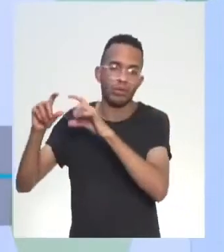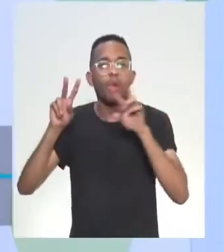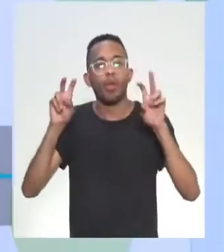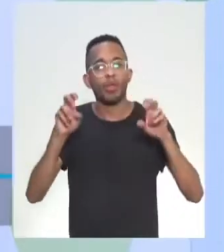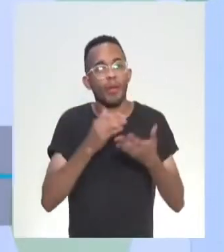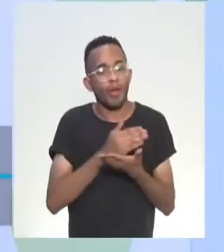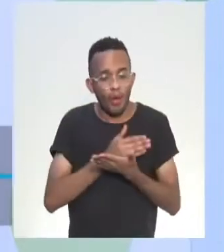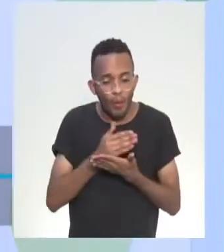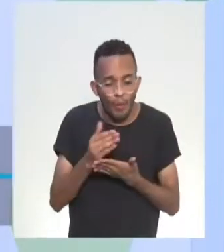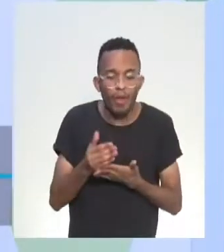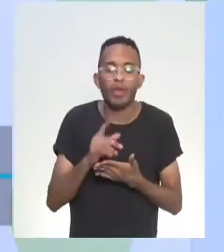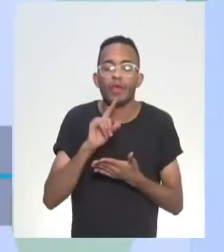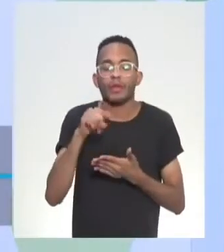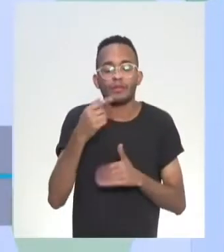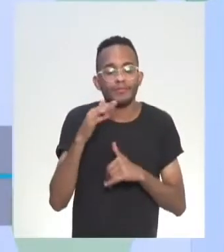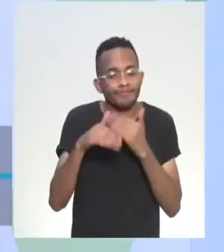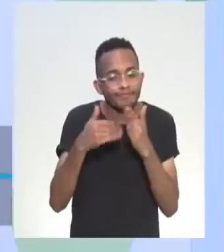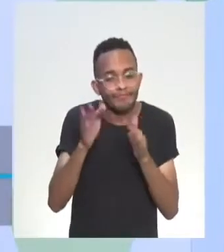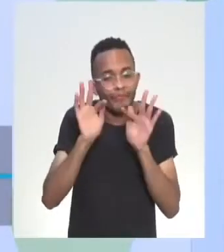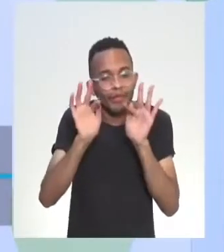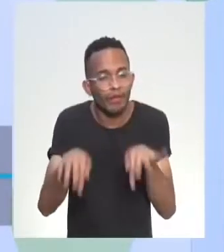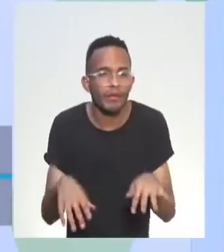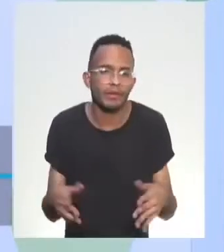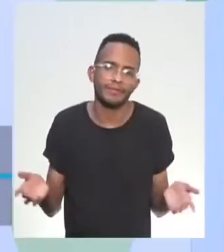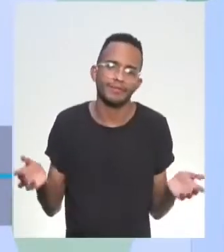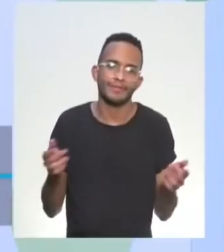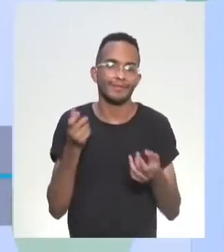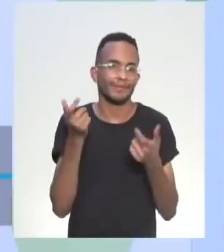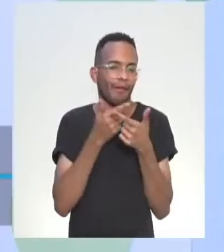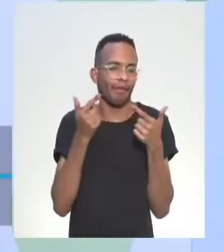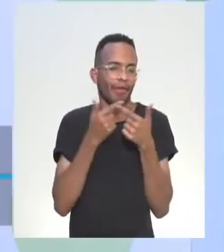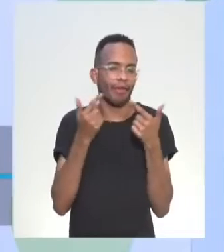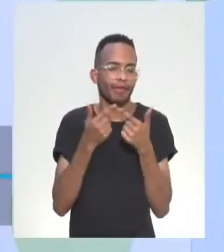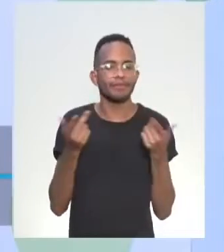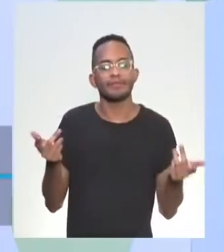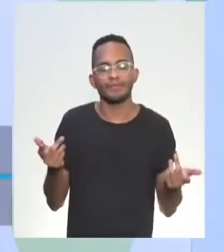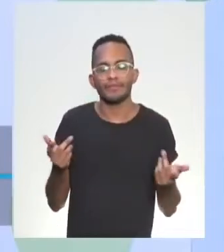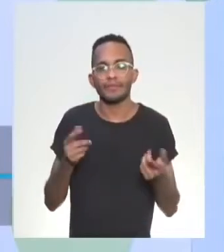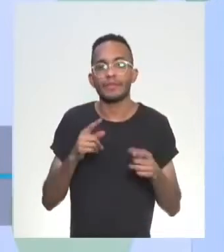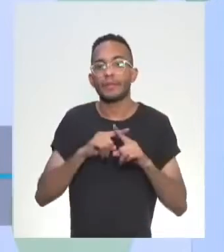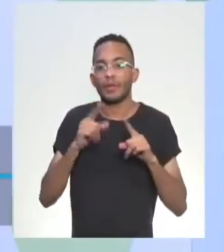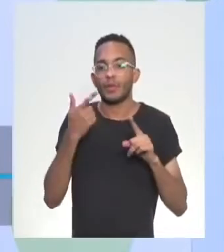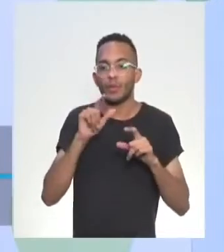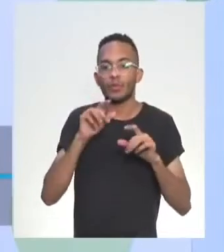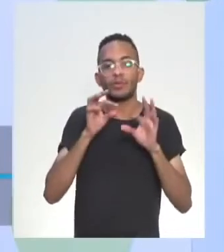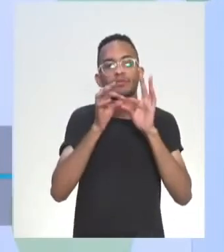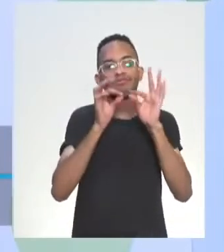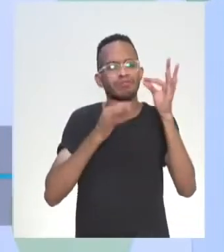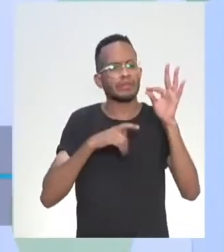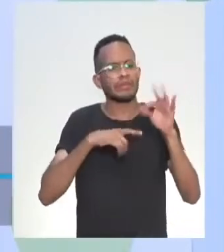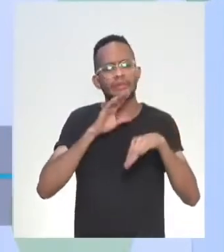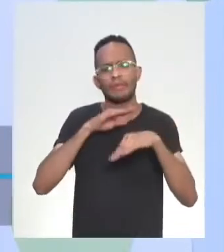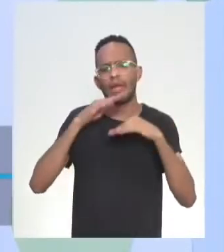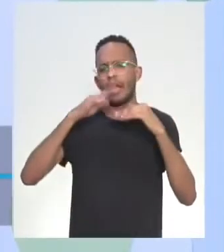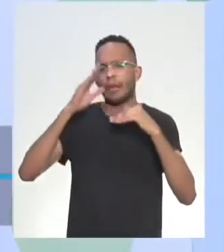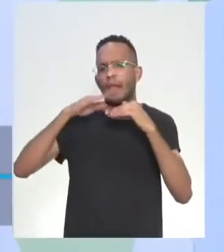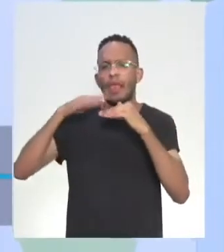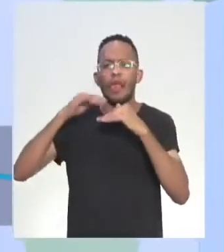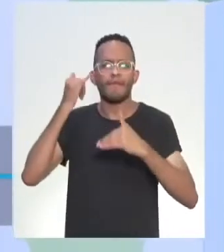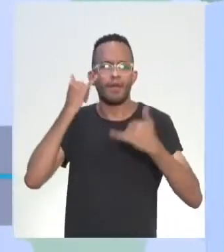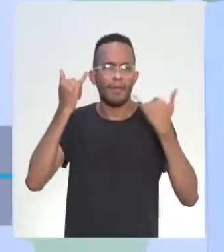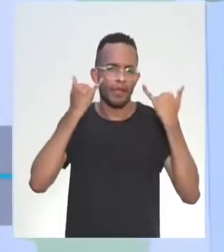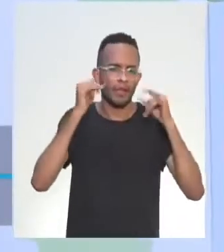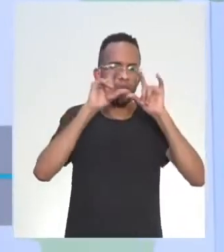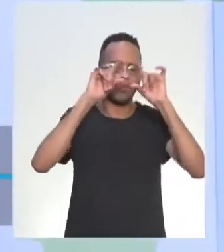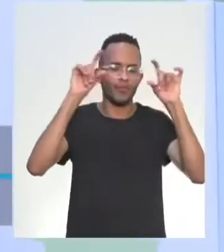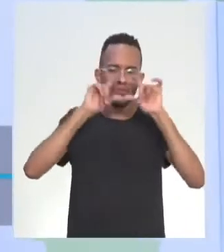assunto começa, se desenvolve e termina ali com a questão do humor, da quebra de expectativa. Já o quadrinho, não, você tem muito mais tirinhas ali